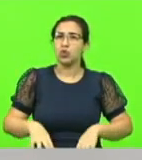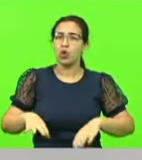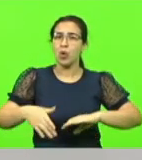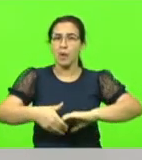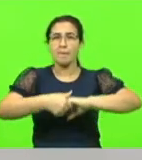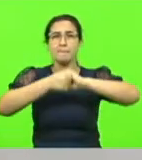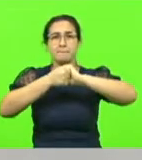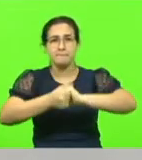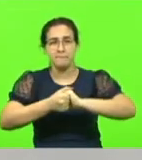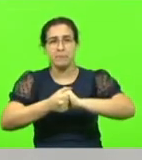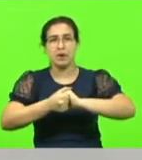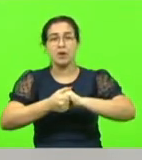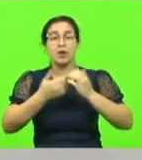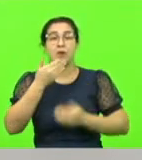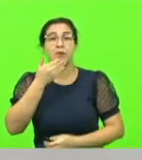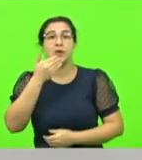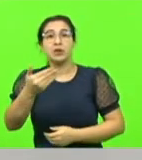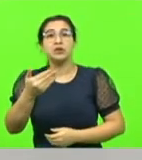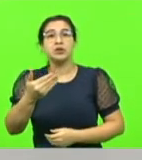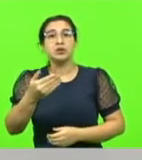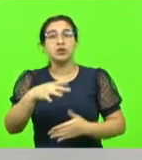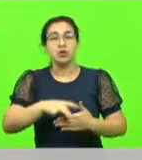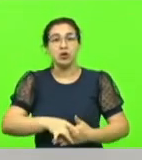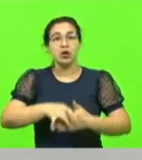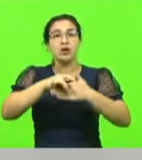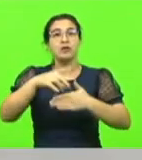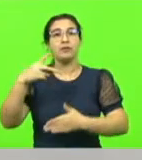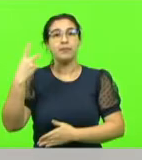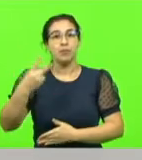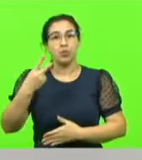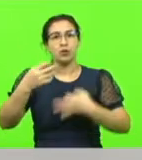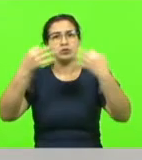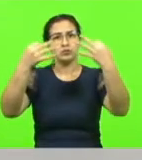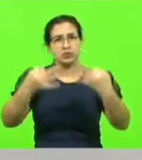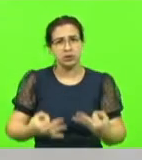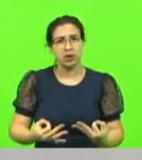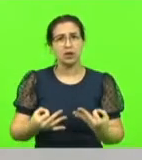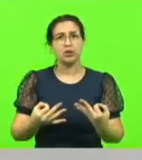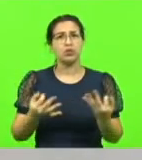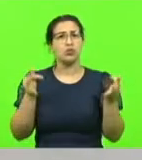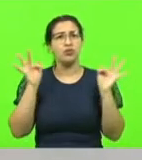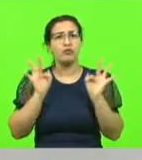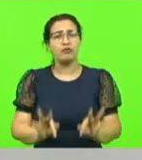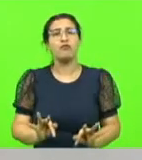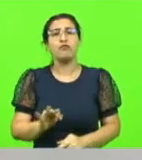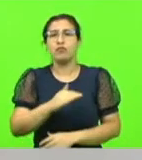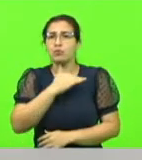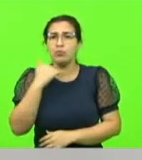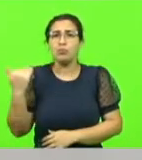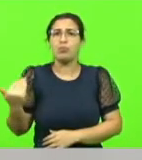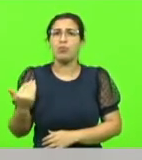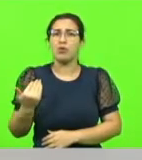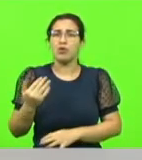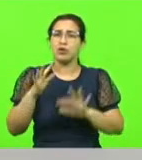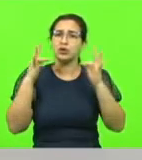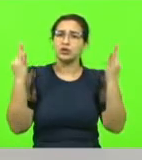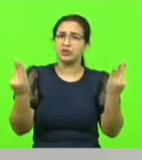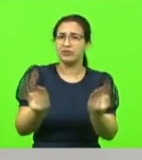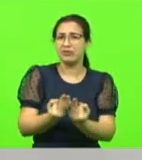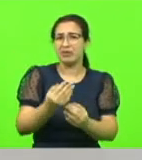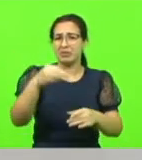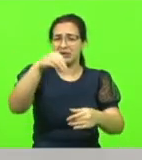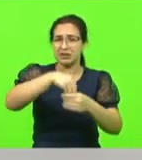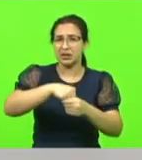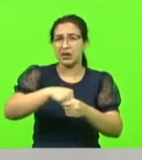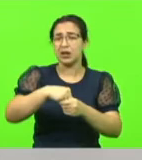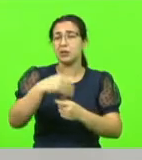por líderes políticos dignos, pelo fim da dor, da morte nas famílias, e pediram por um futuro